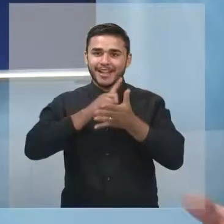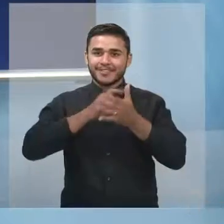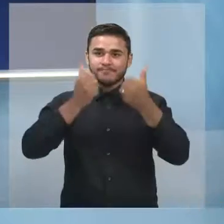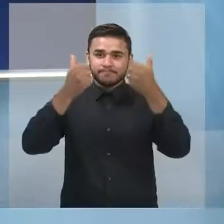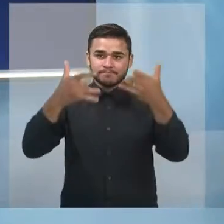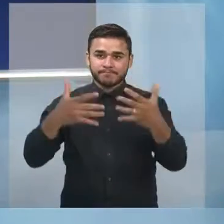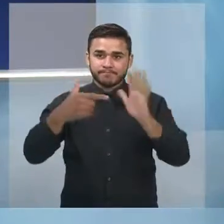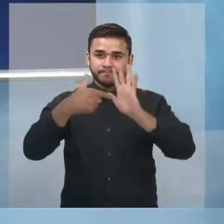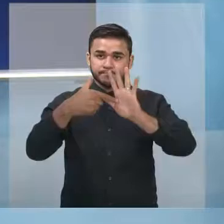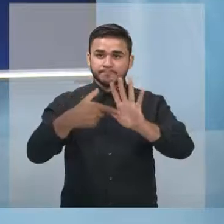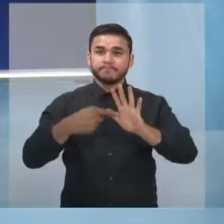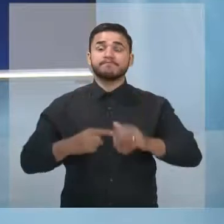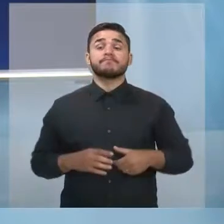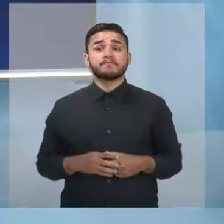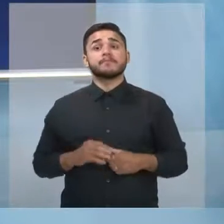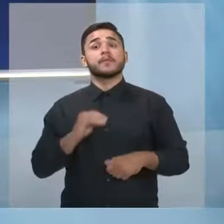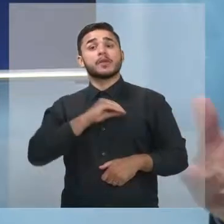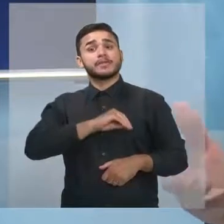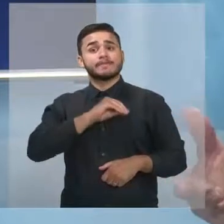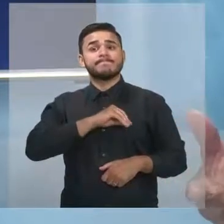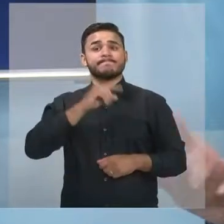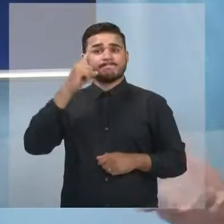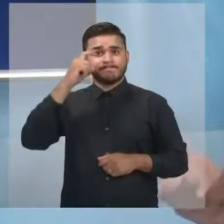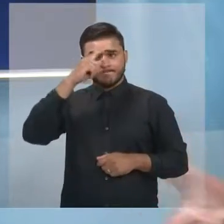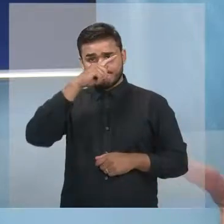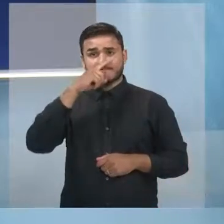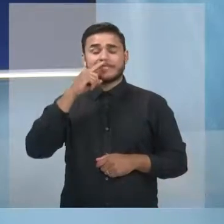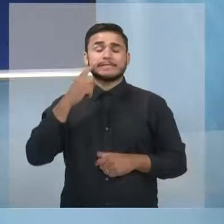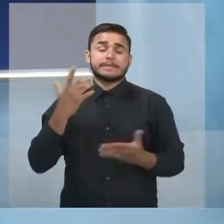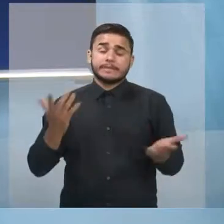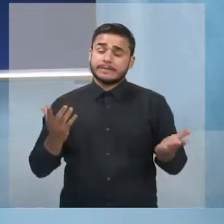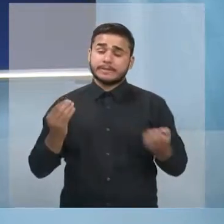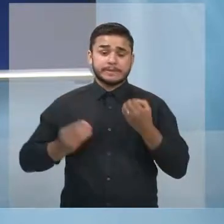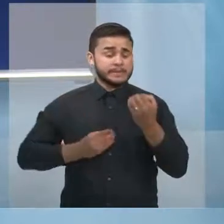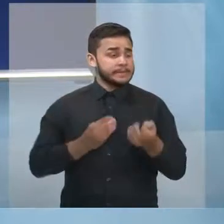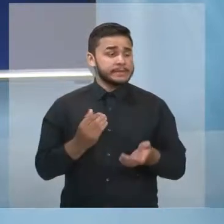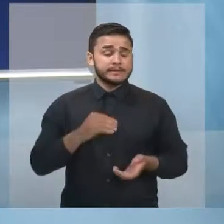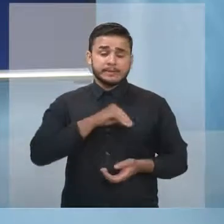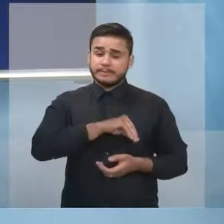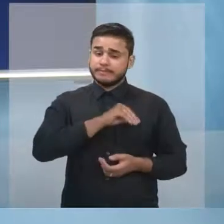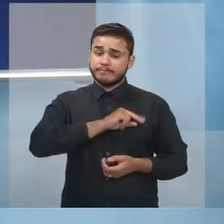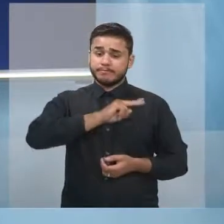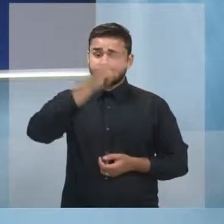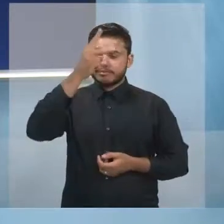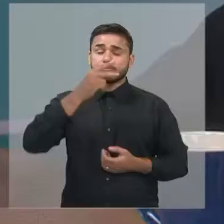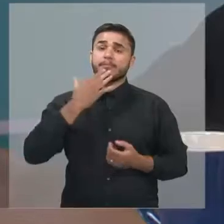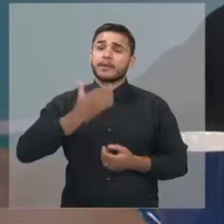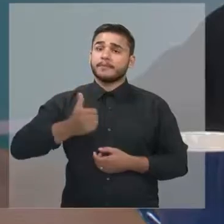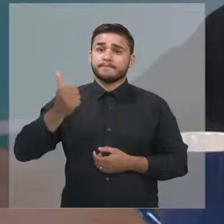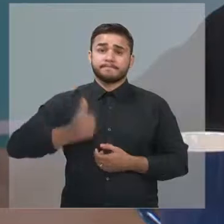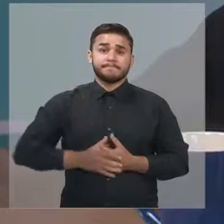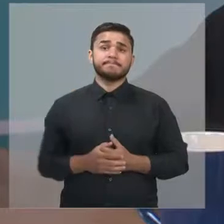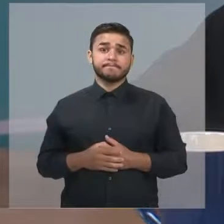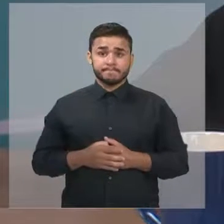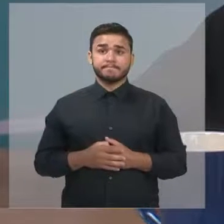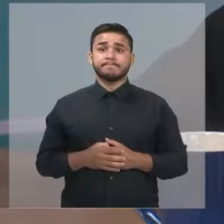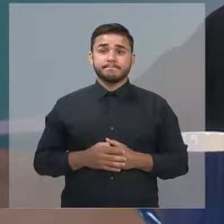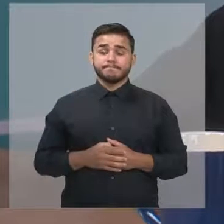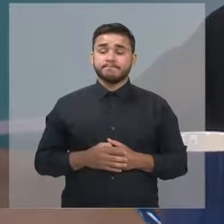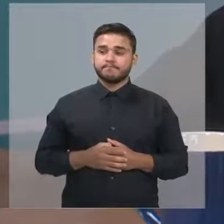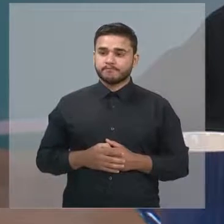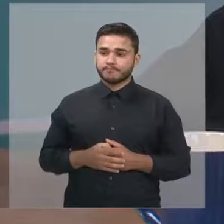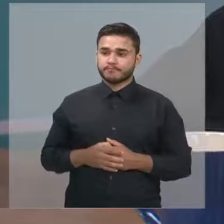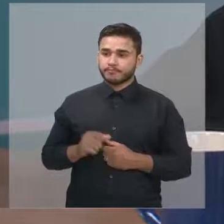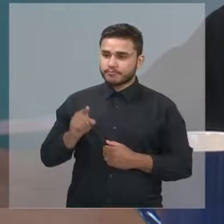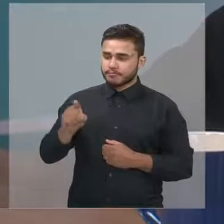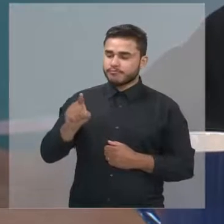enfim, sobre a questão do salário que ele reivindicava melhorias.